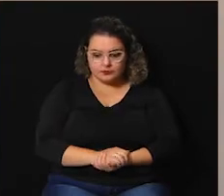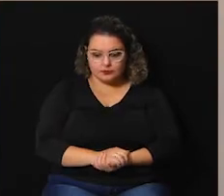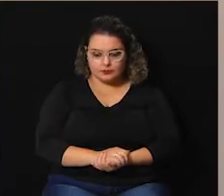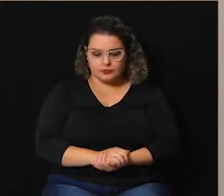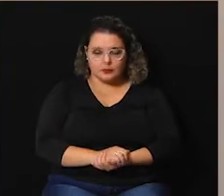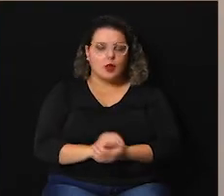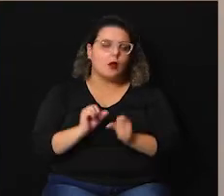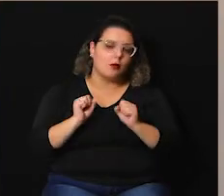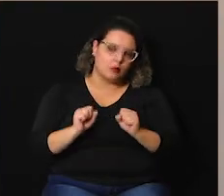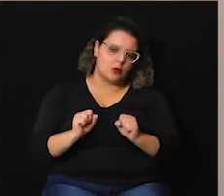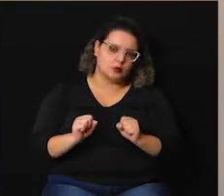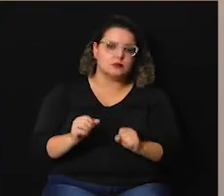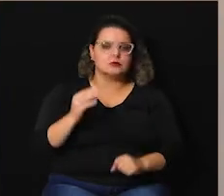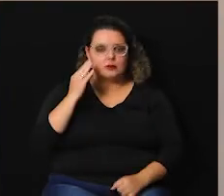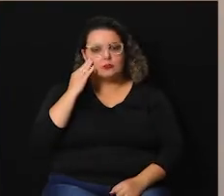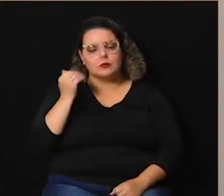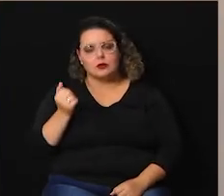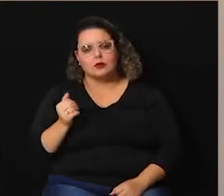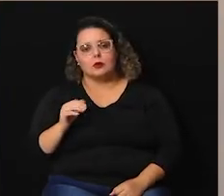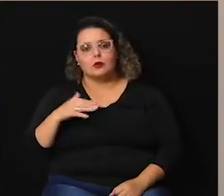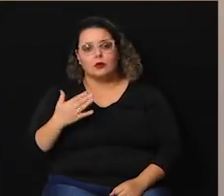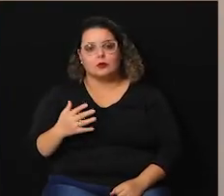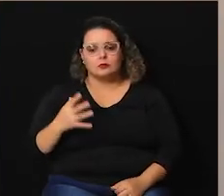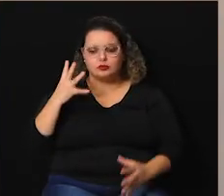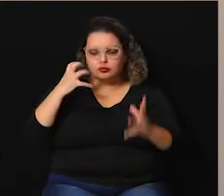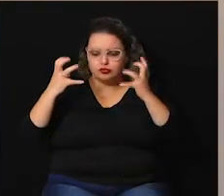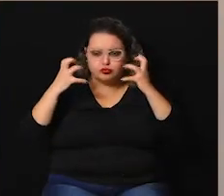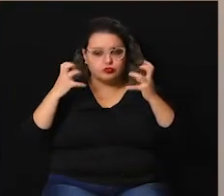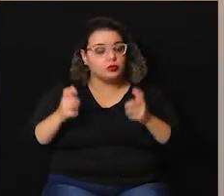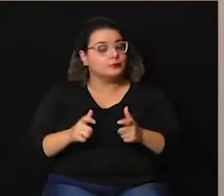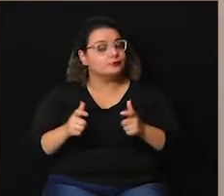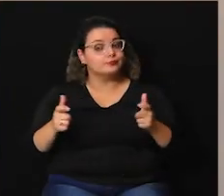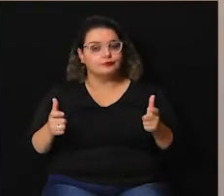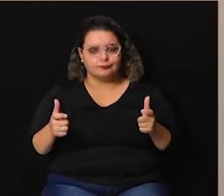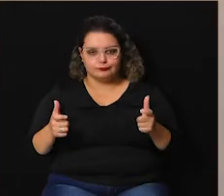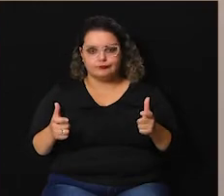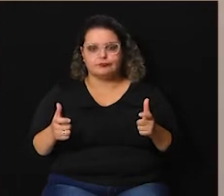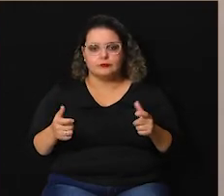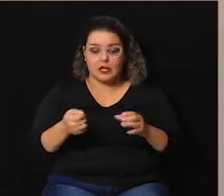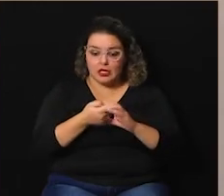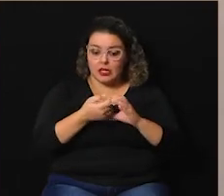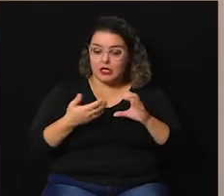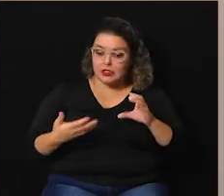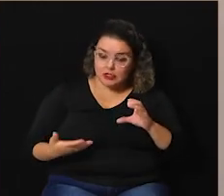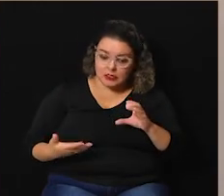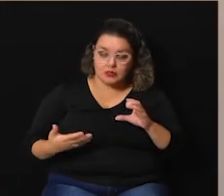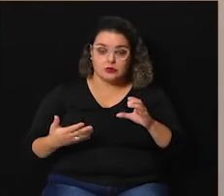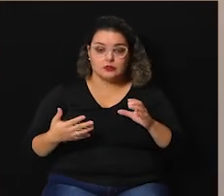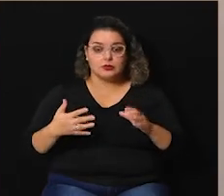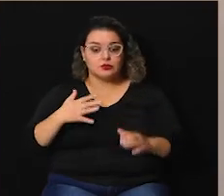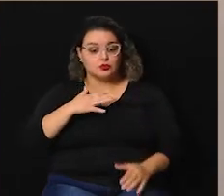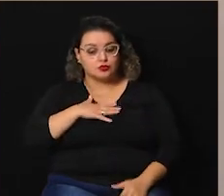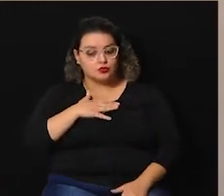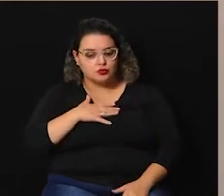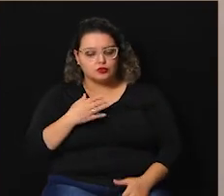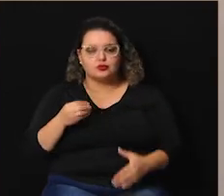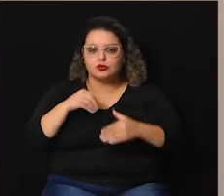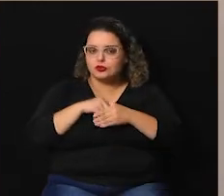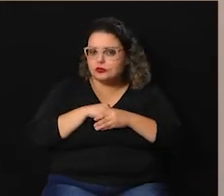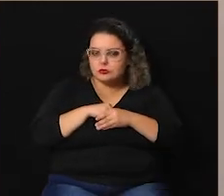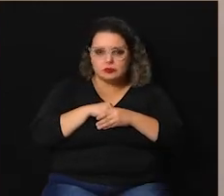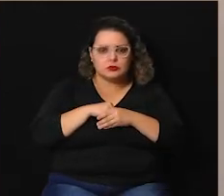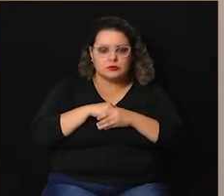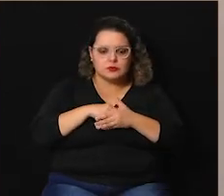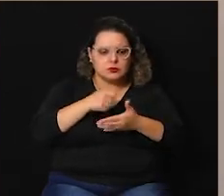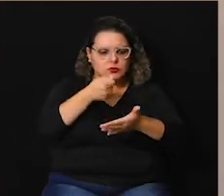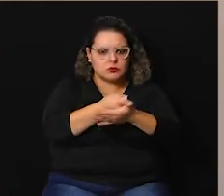Olha, é possível identificar quando eu tenho um nível de estresse aumentado, algumas características de personalidade, pessoas que são